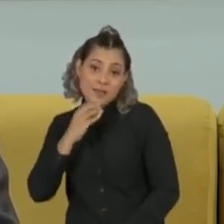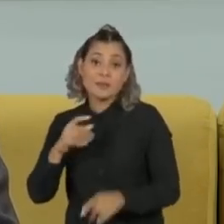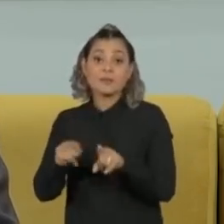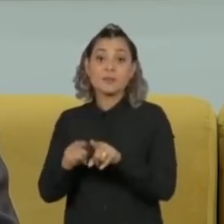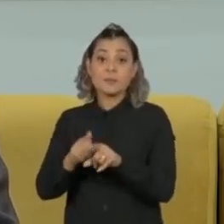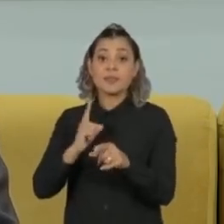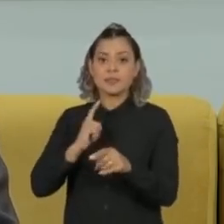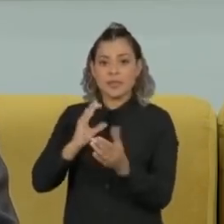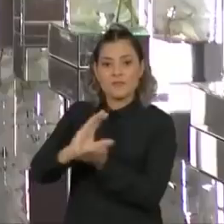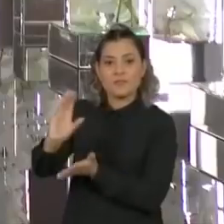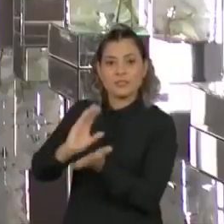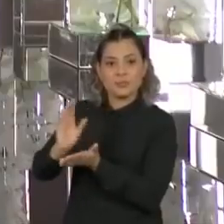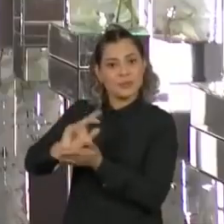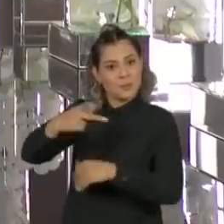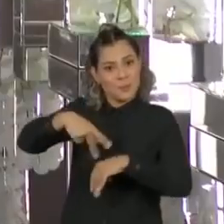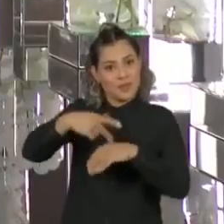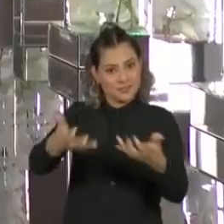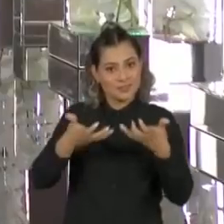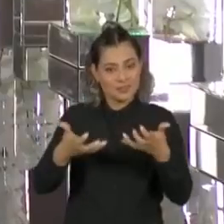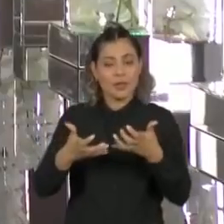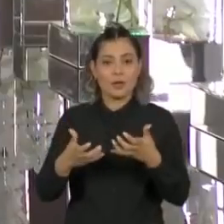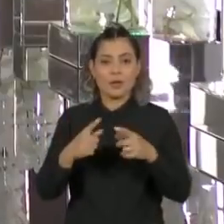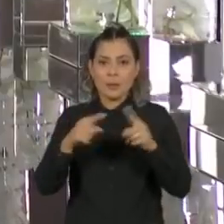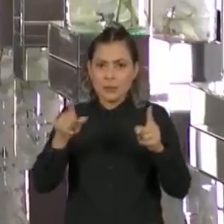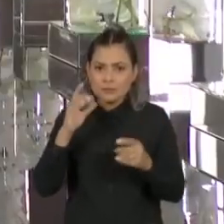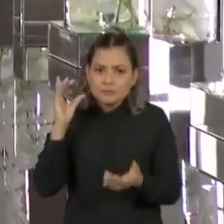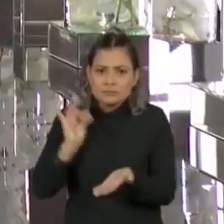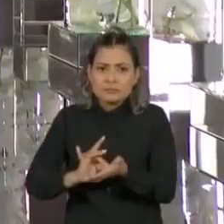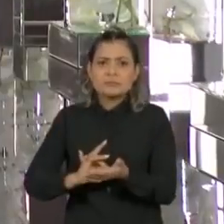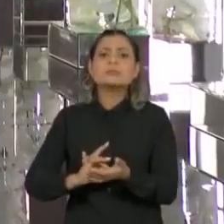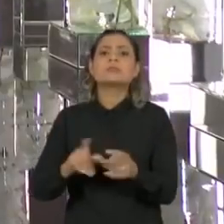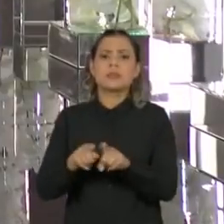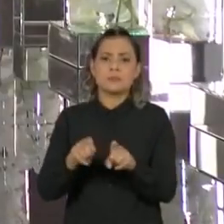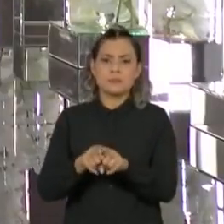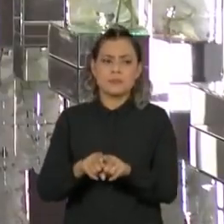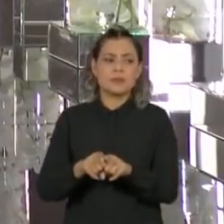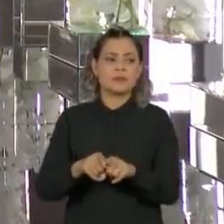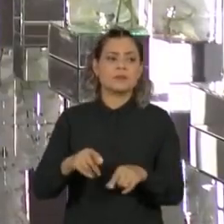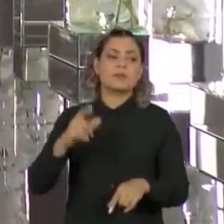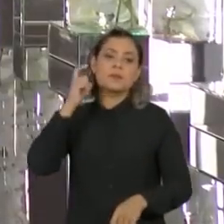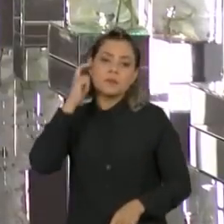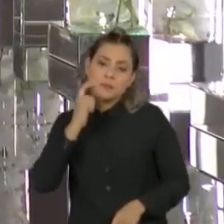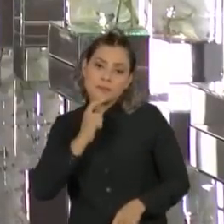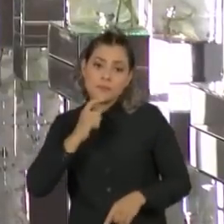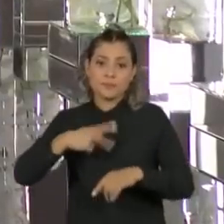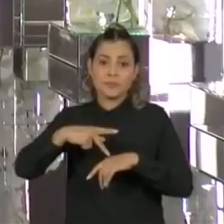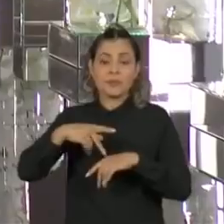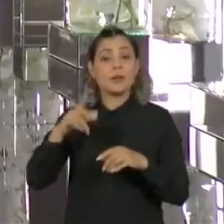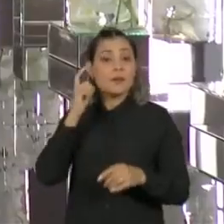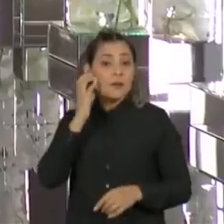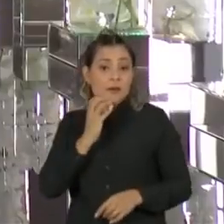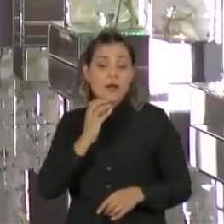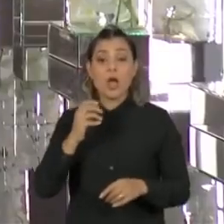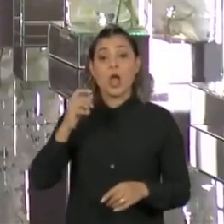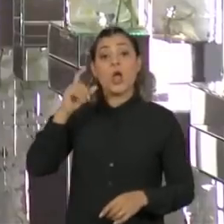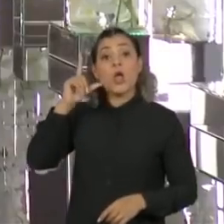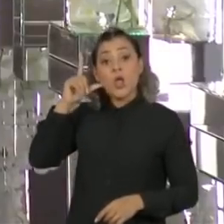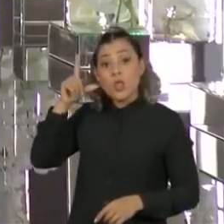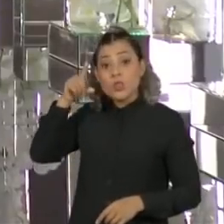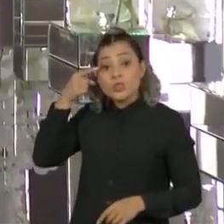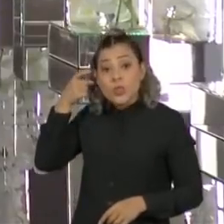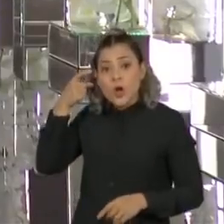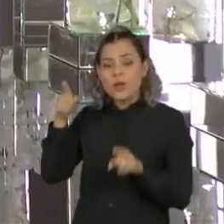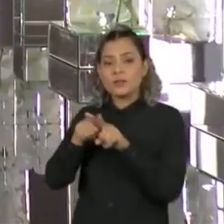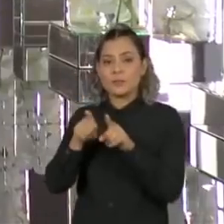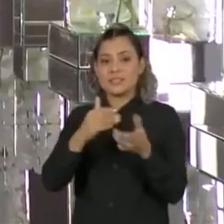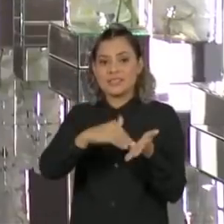mais investimentos para o estado. A comitiva que irá aos Emirados Árabes embarca nesta noite. O governador do estado de São Paulo, João Dória, e o secretário de